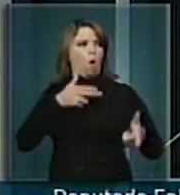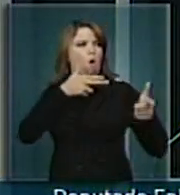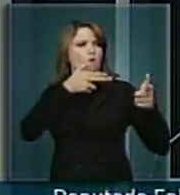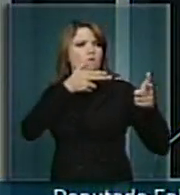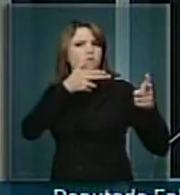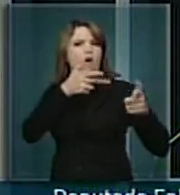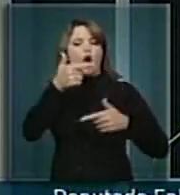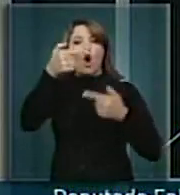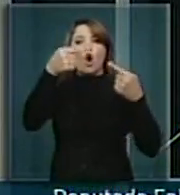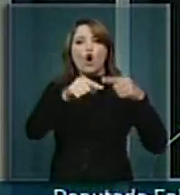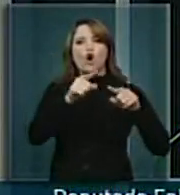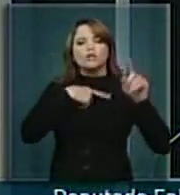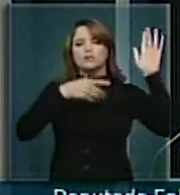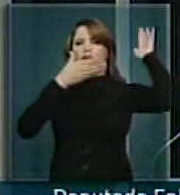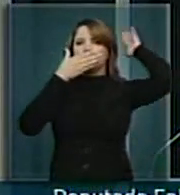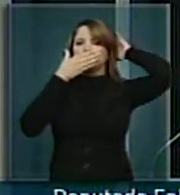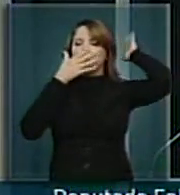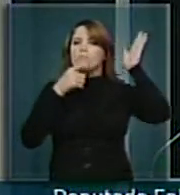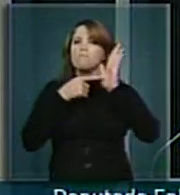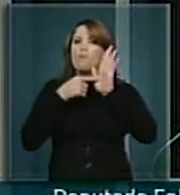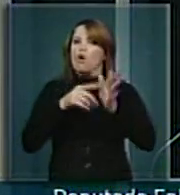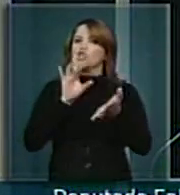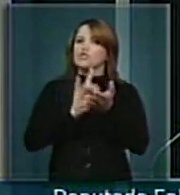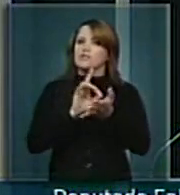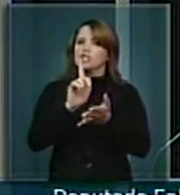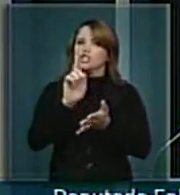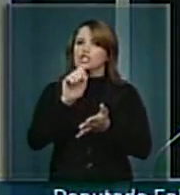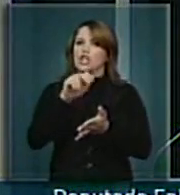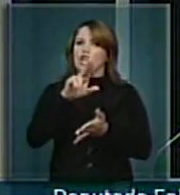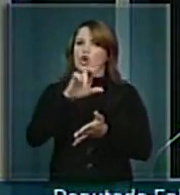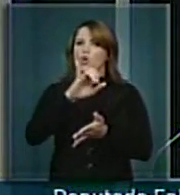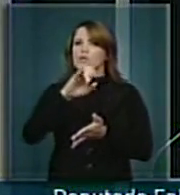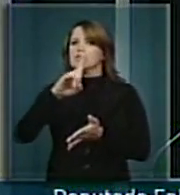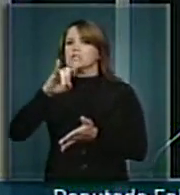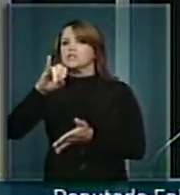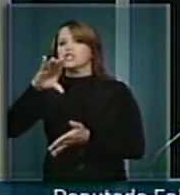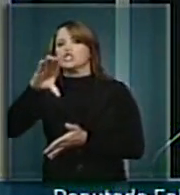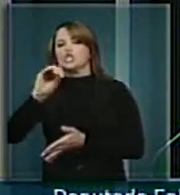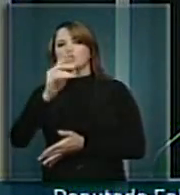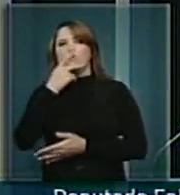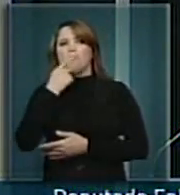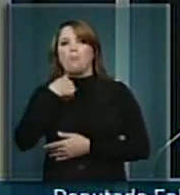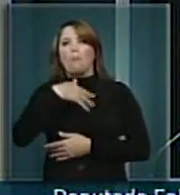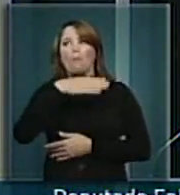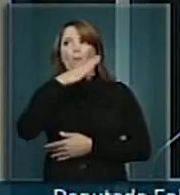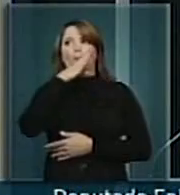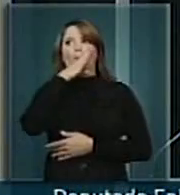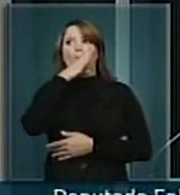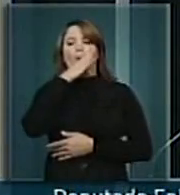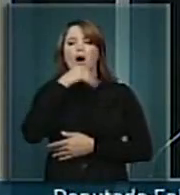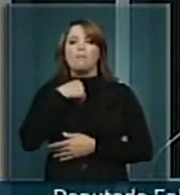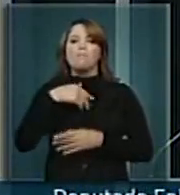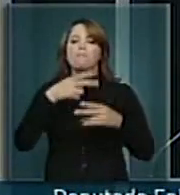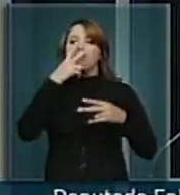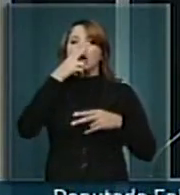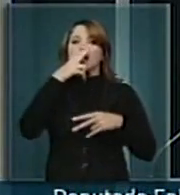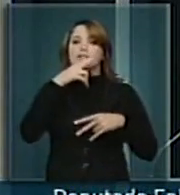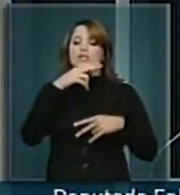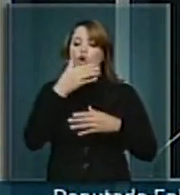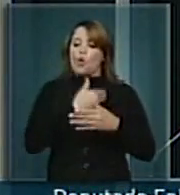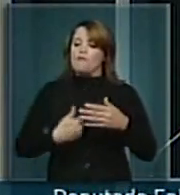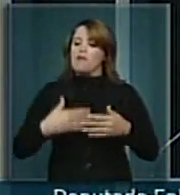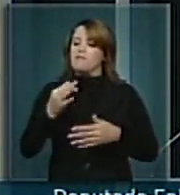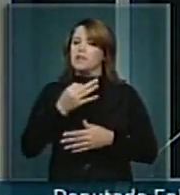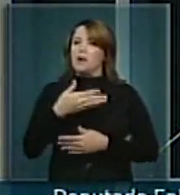índios caracterizam de fato genocídio, a longa omissão da União, a ausência